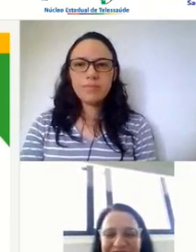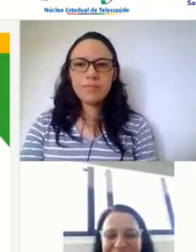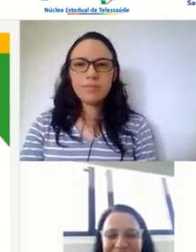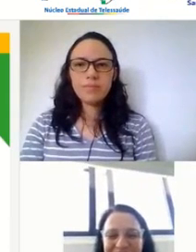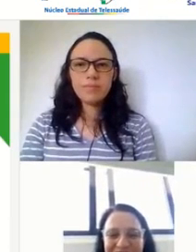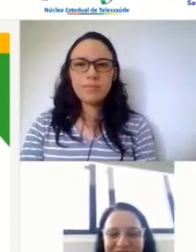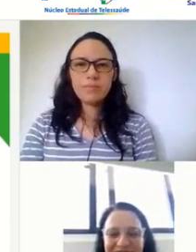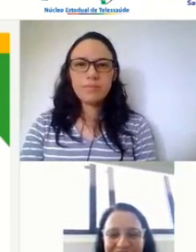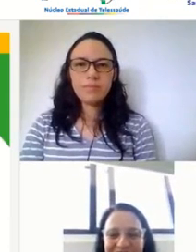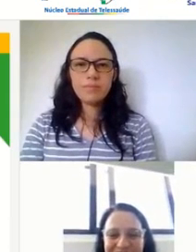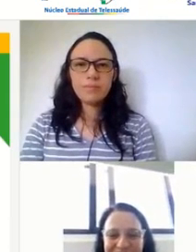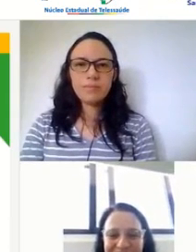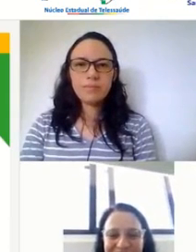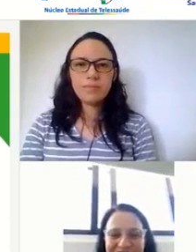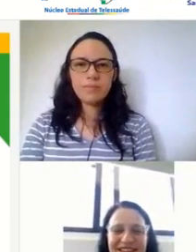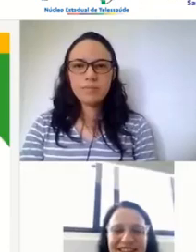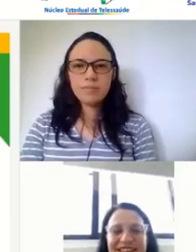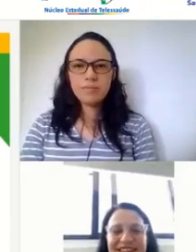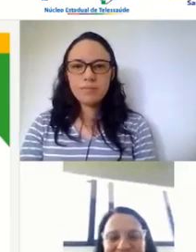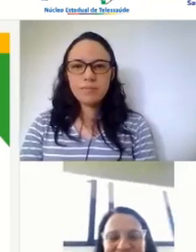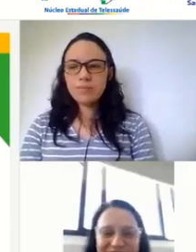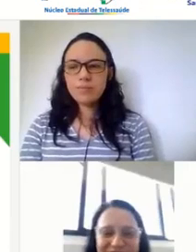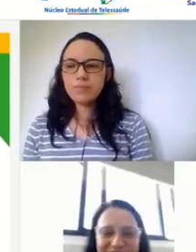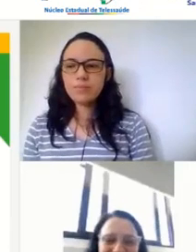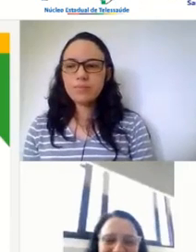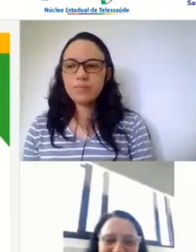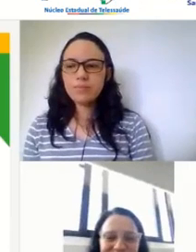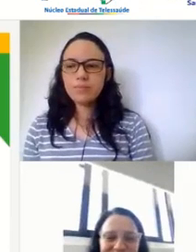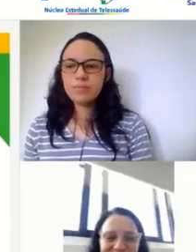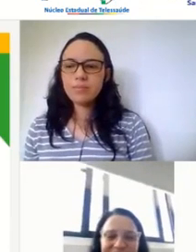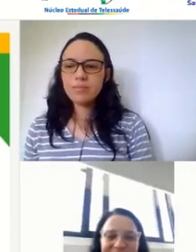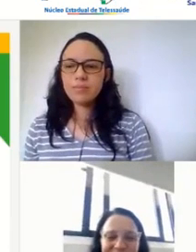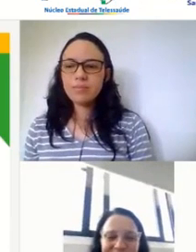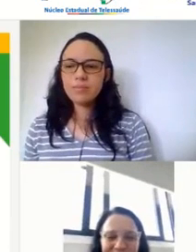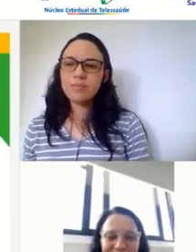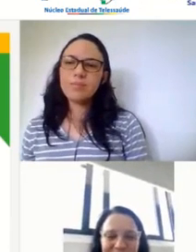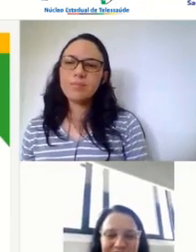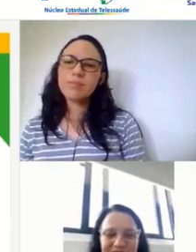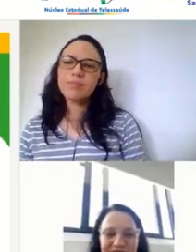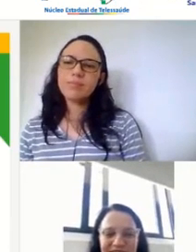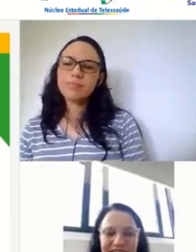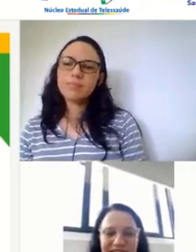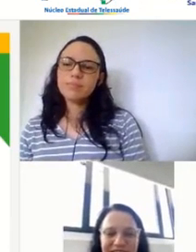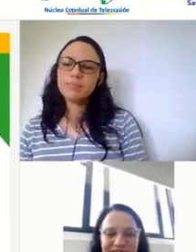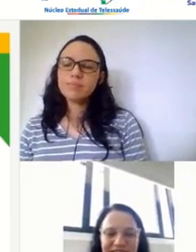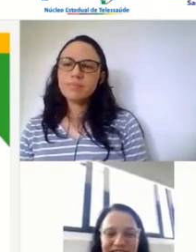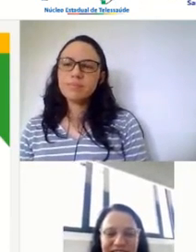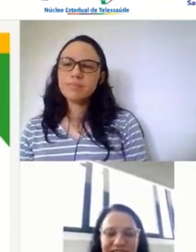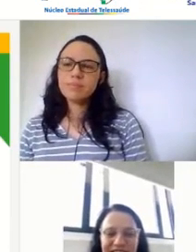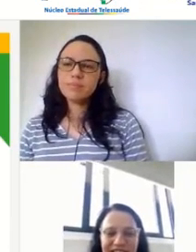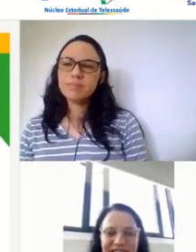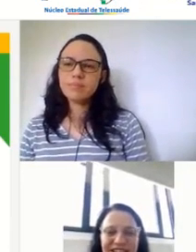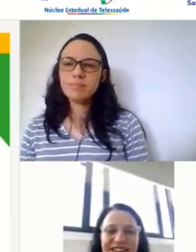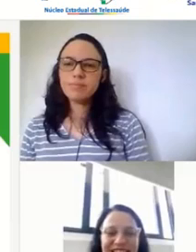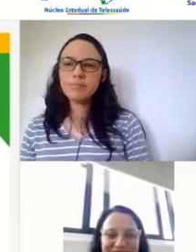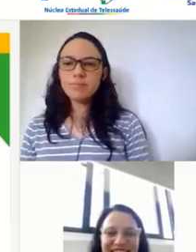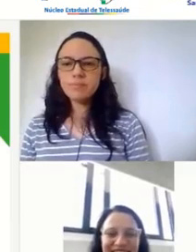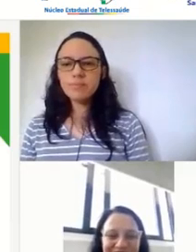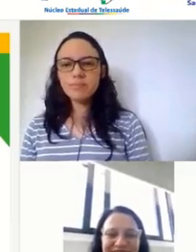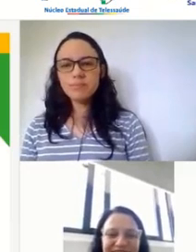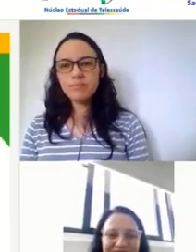assim é um momento eu faço a gente poder compartilhar experiências delas